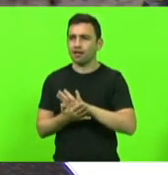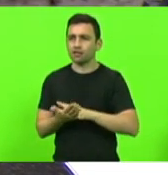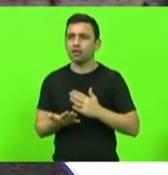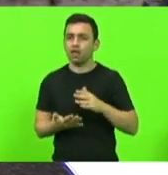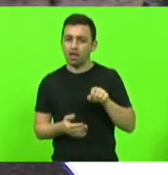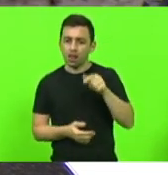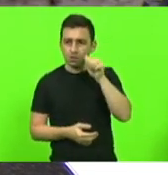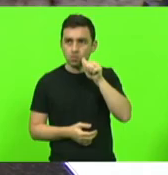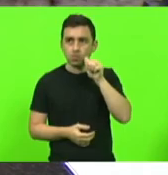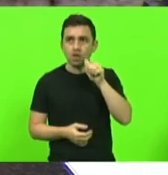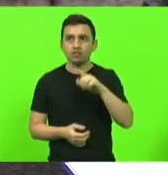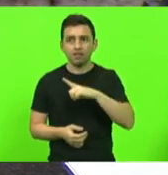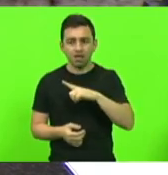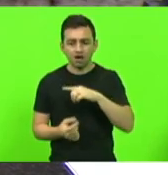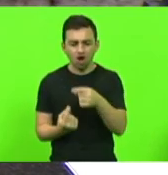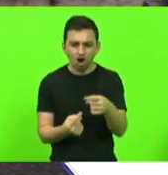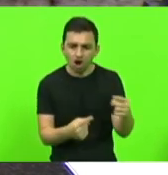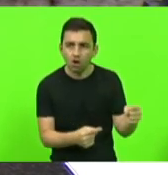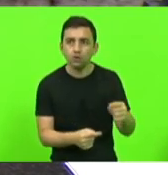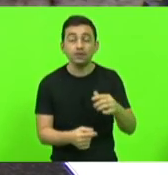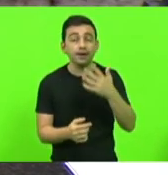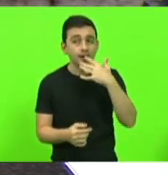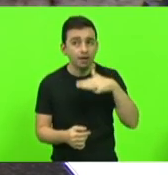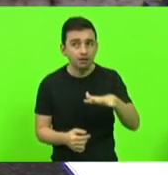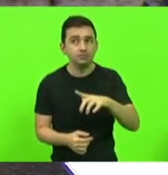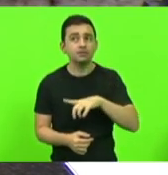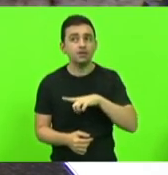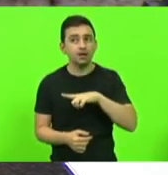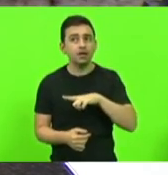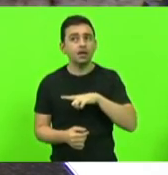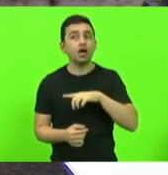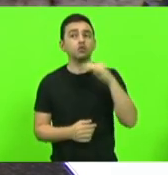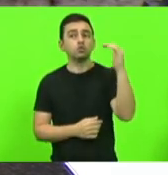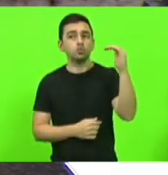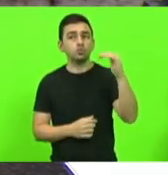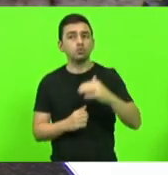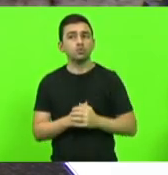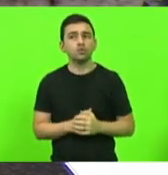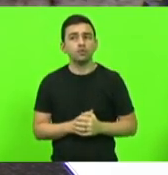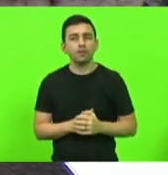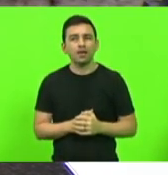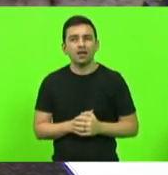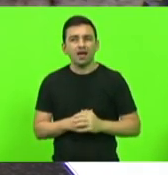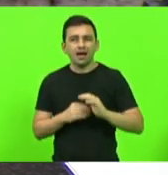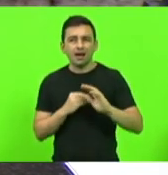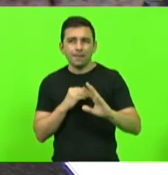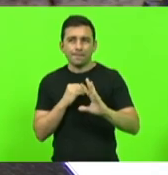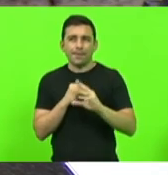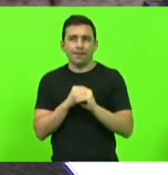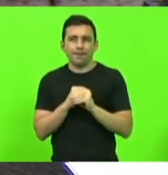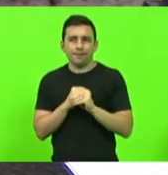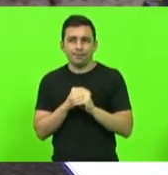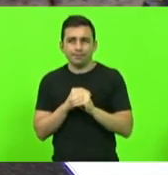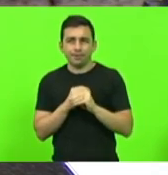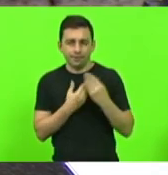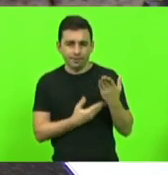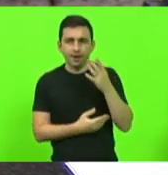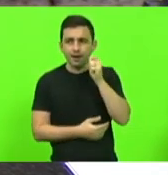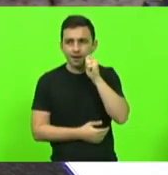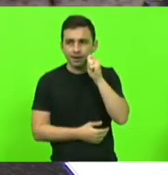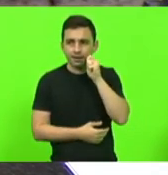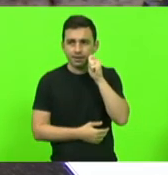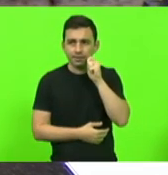não vitimiza crianças, não vitimiza adultos. Eu acho que a emenda da Ana